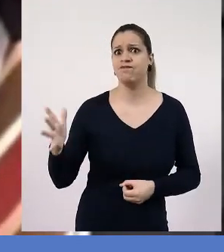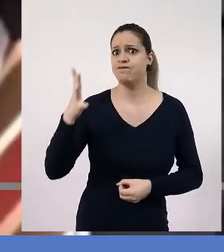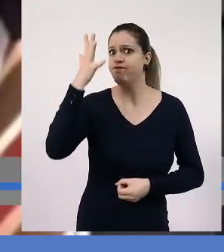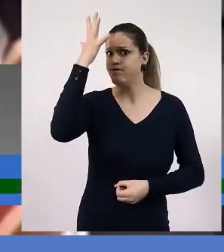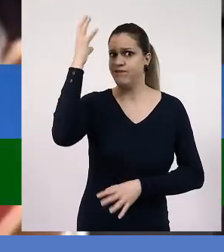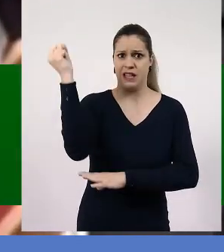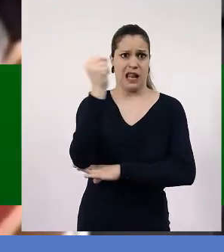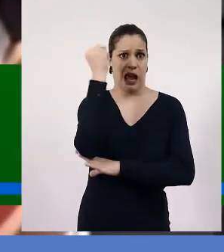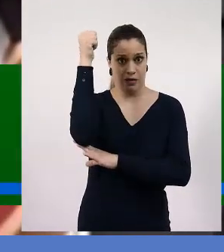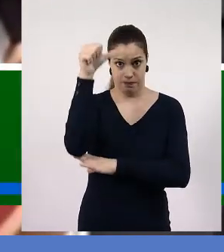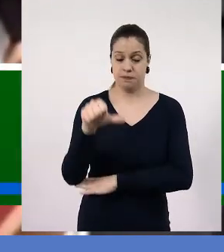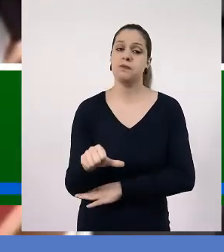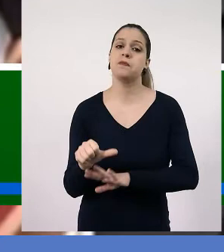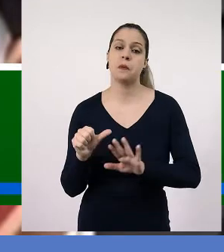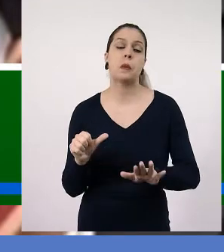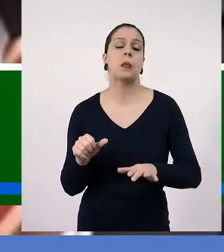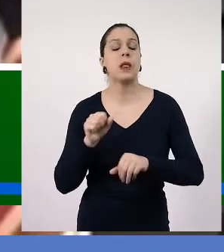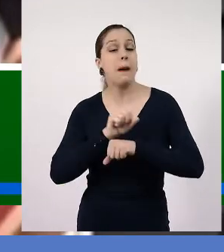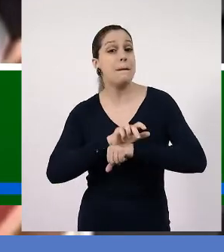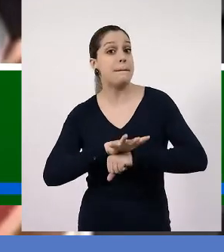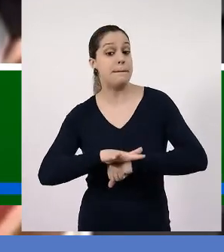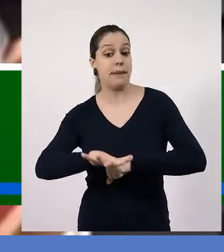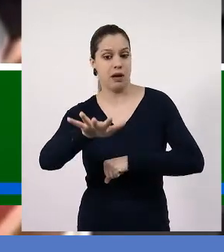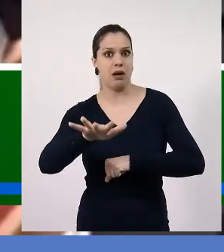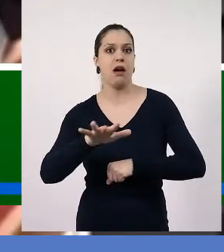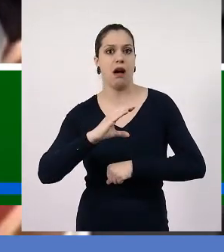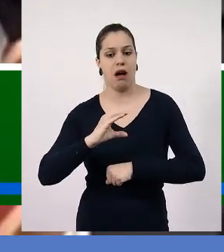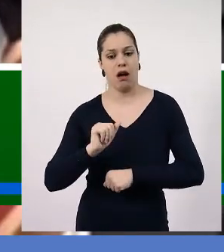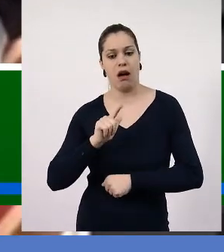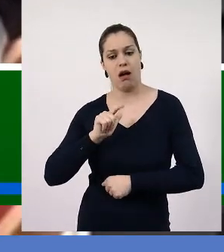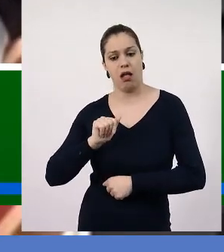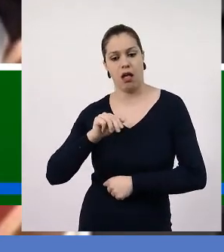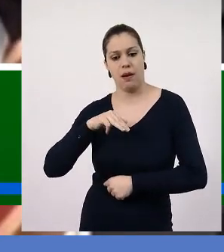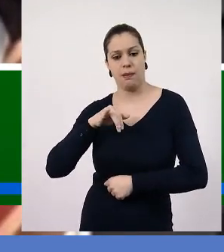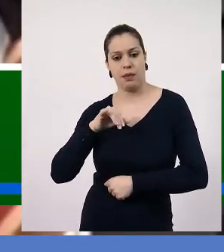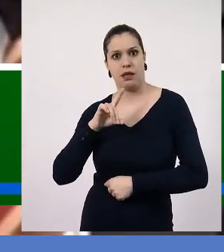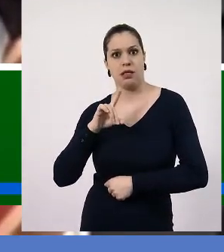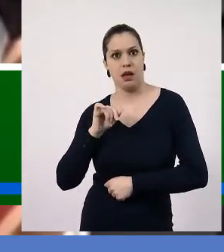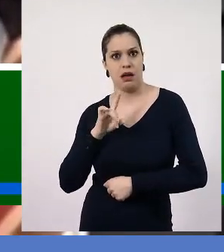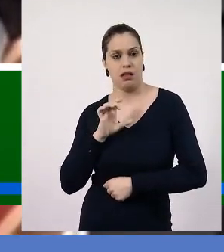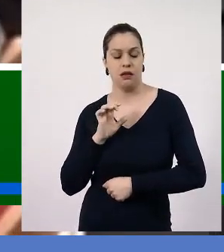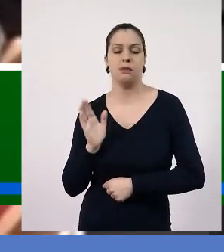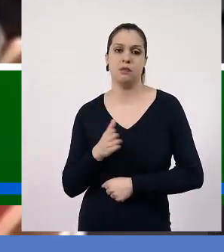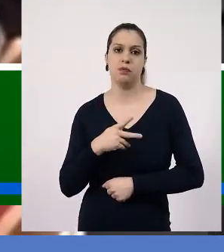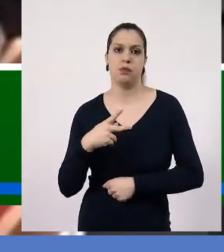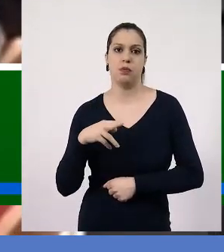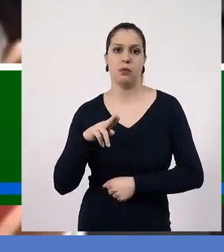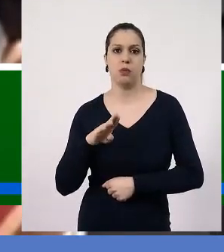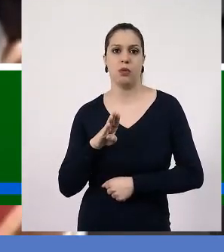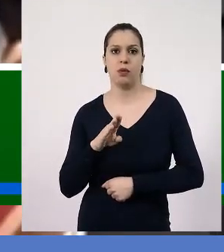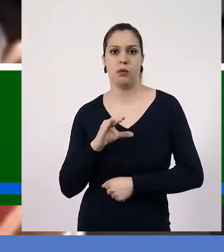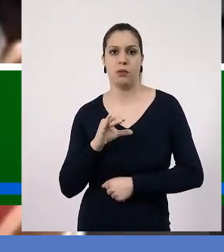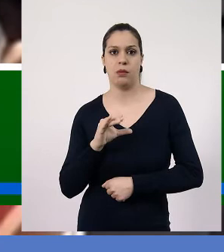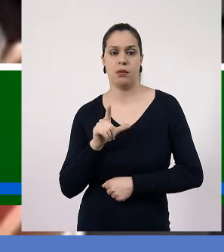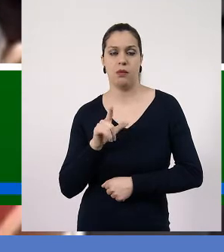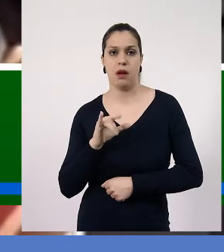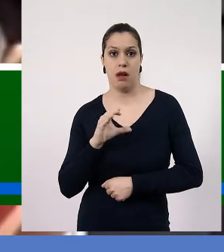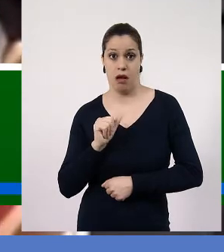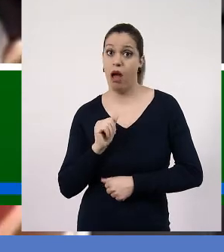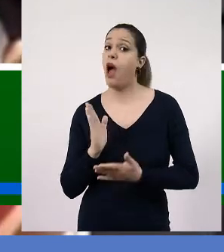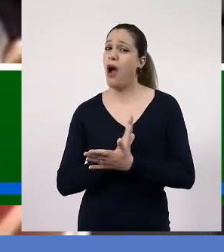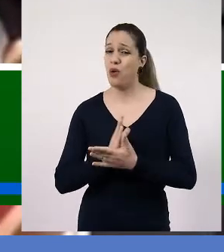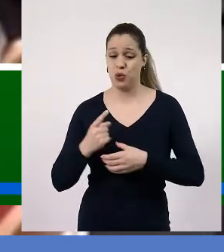calamidade pública com a pandemia. O governo do estado também decretou. E os municípios também precisam